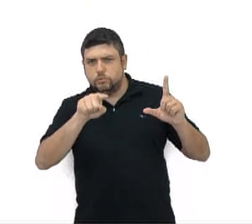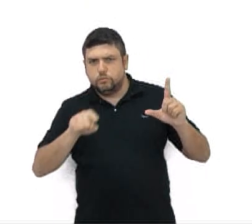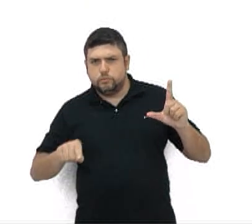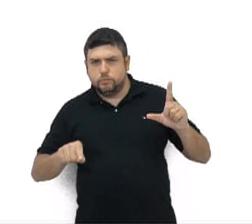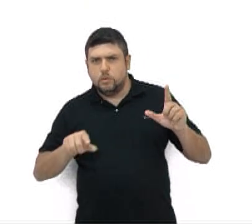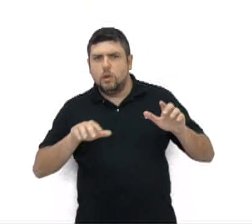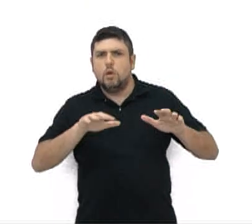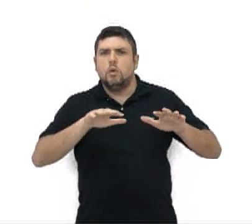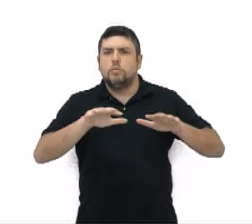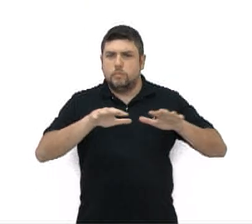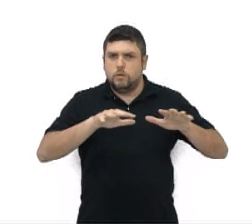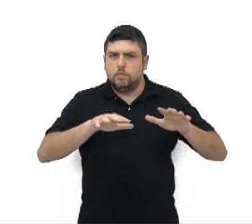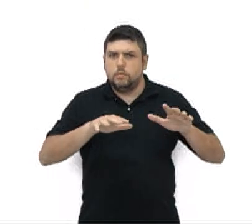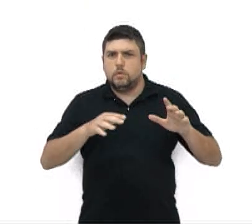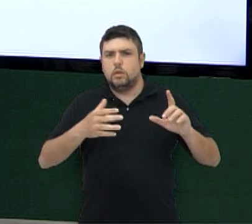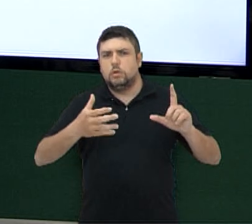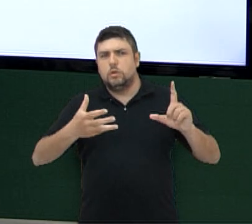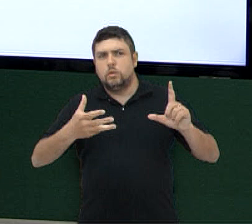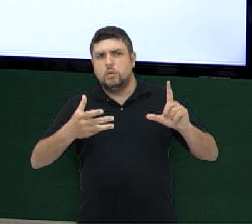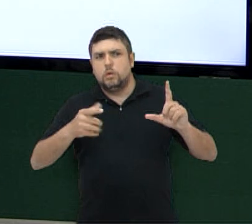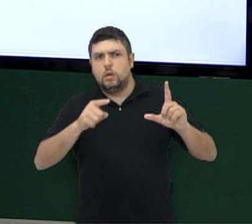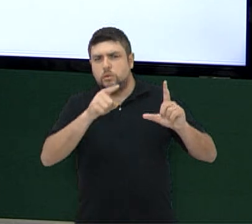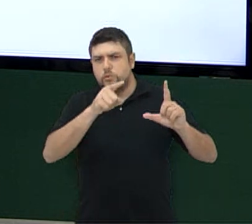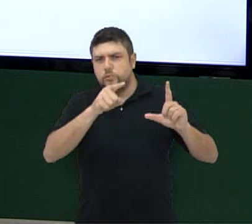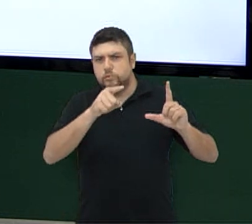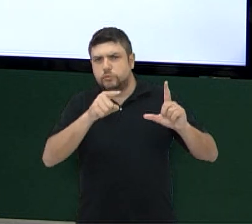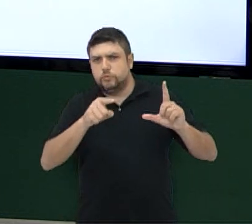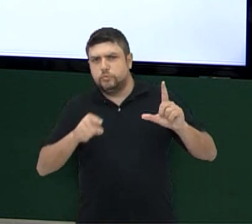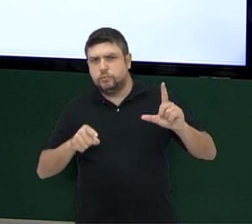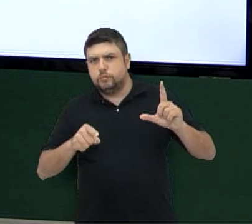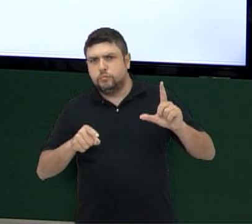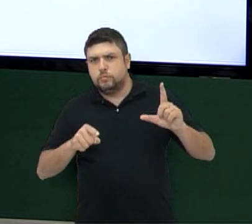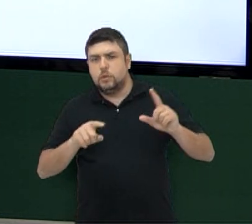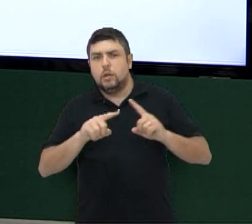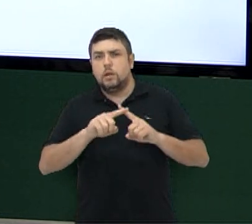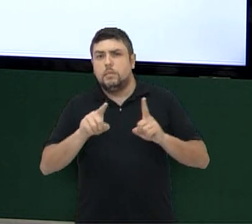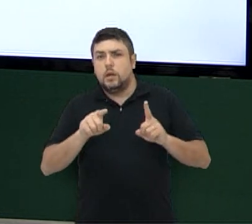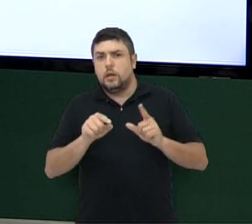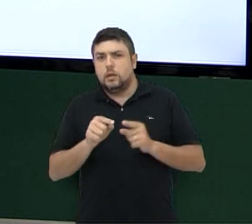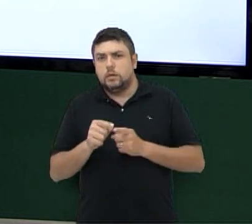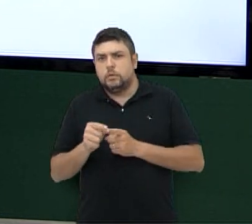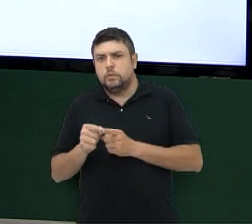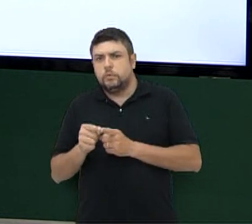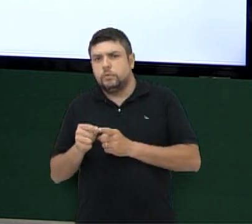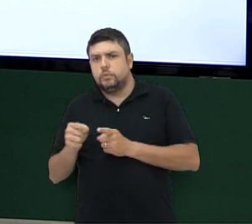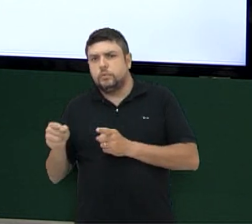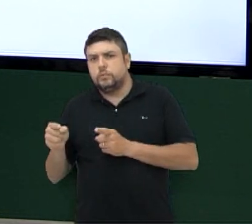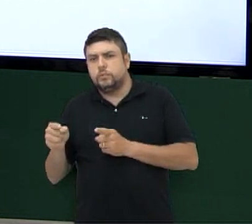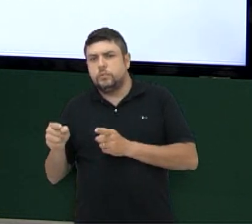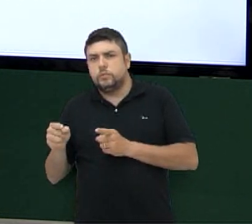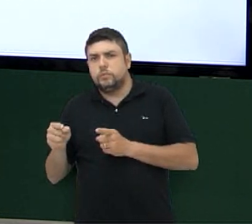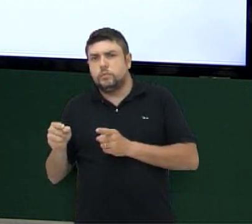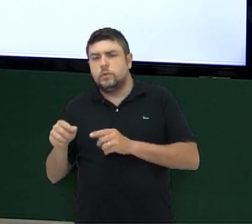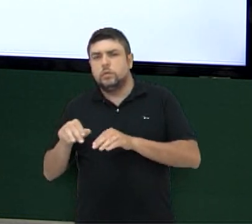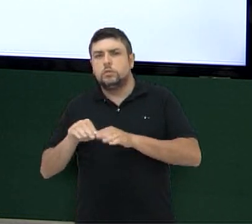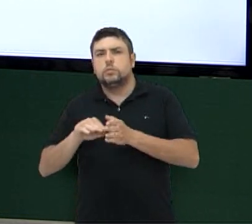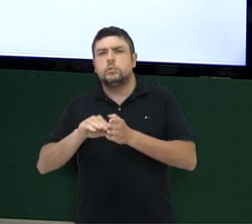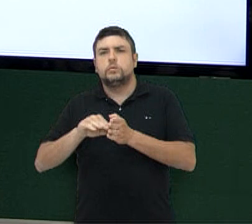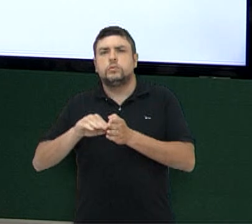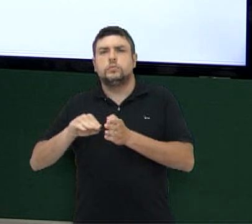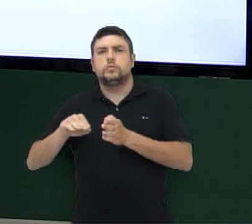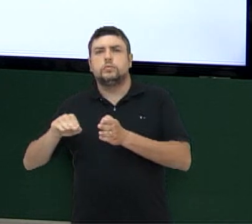é acelerado daqui até aqui, certo? Só nesse trecho. Só que desse pedacinho aqui, ele acaba sendo